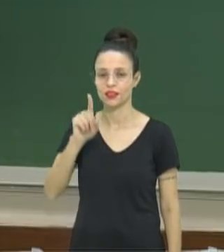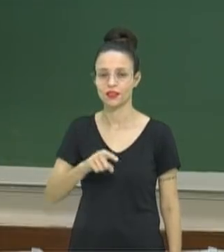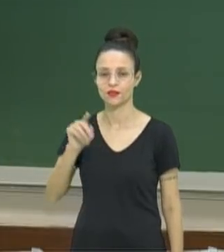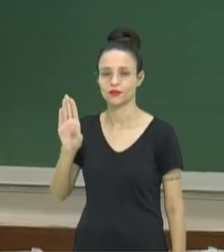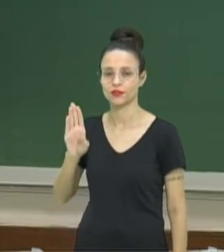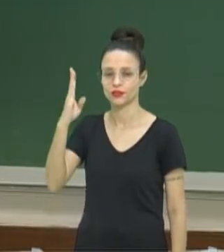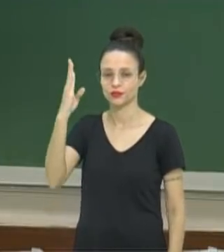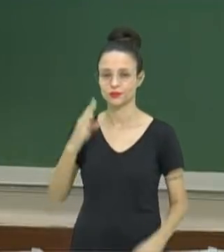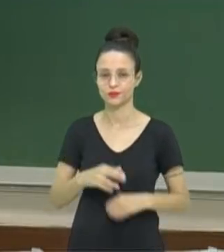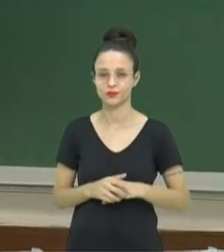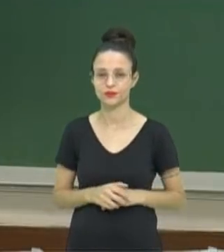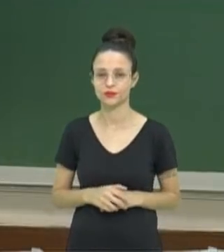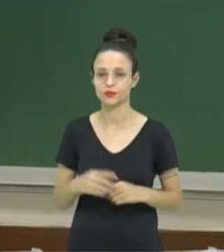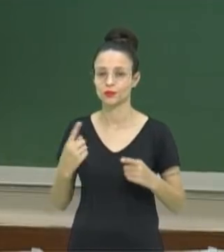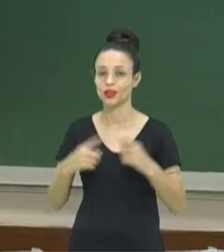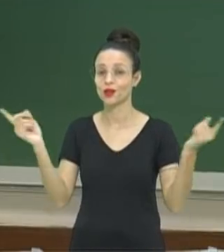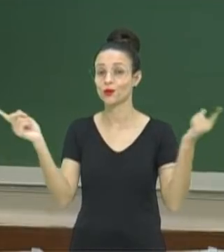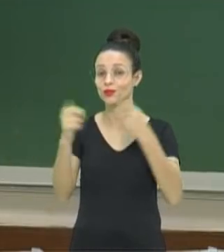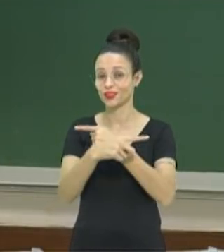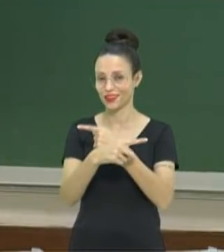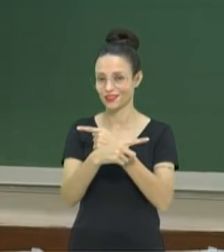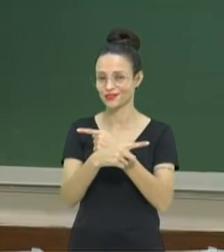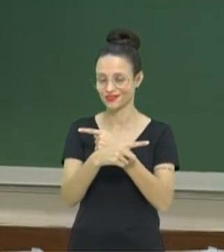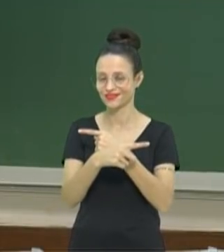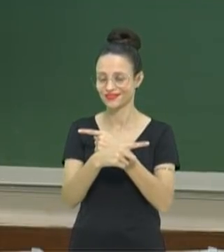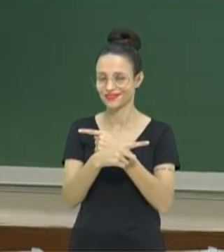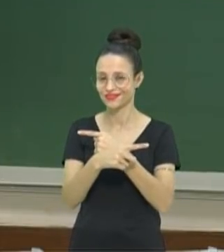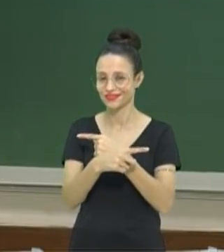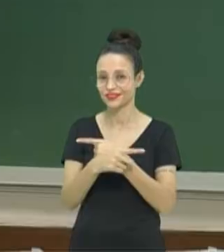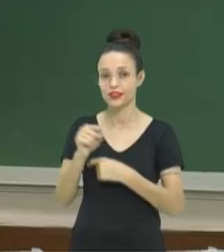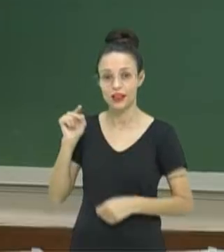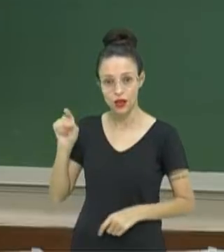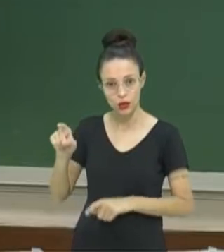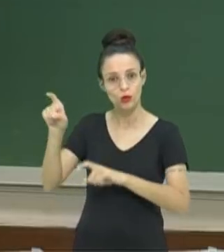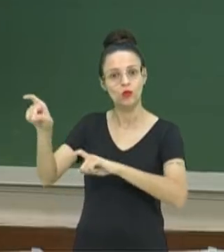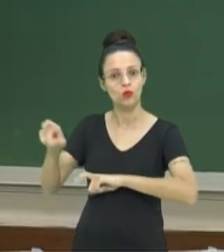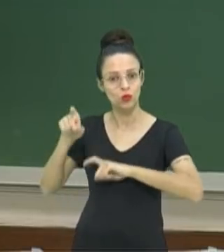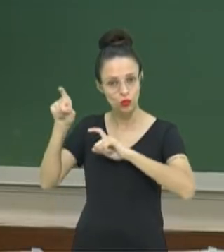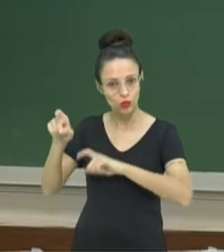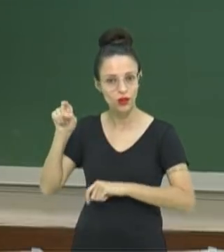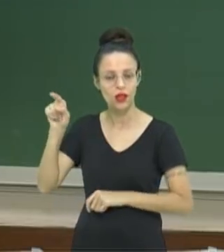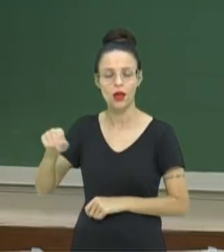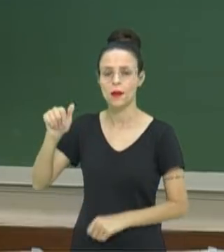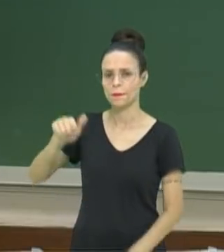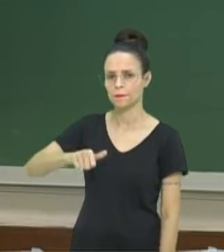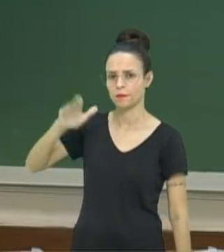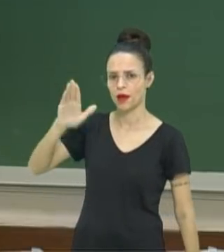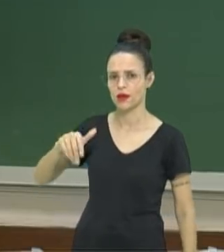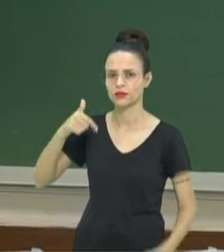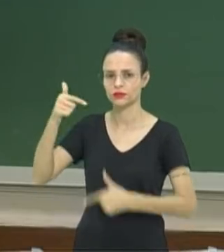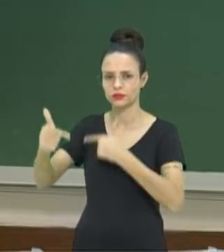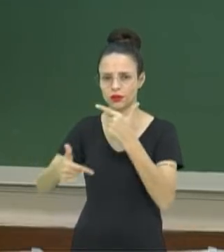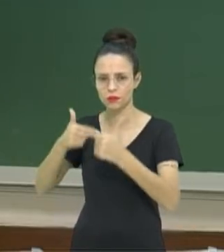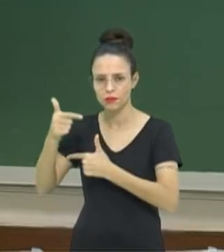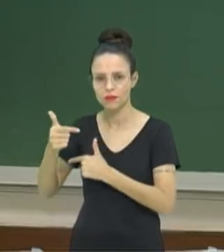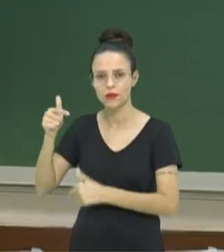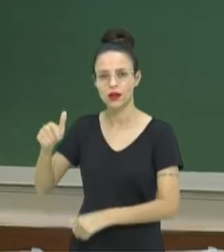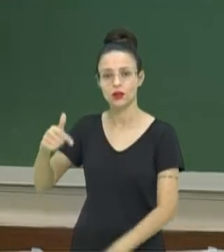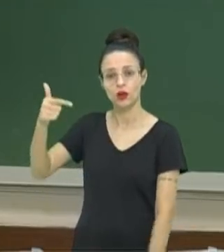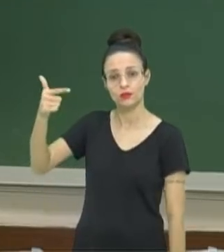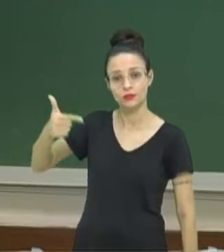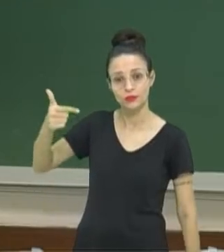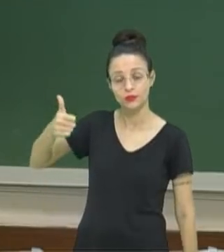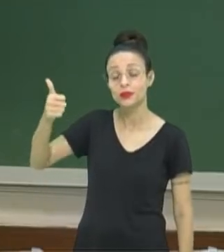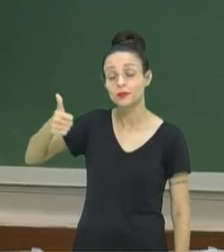é falsa, porque inverteu, né, na verdade. No meio rural, mais atividades ligadas ao setor